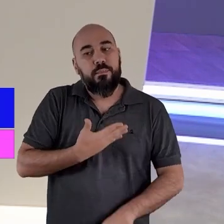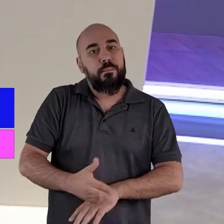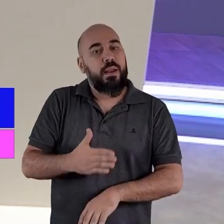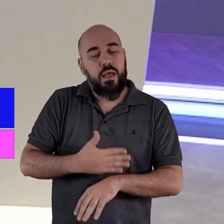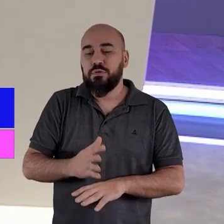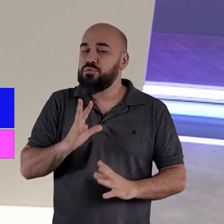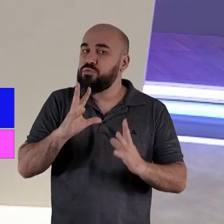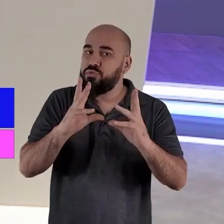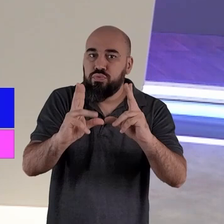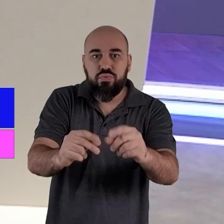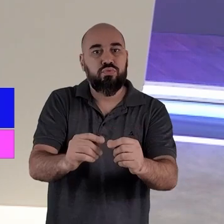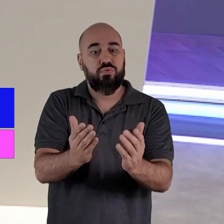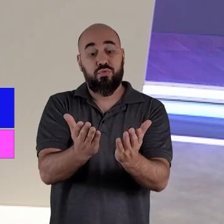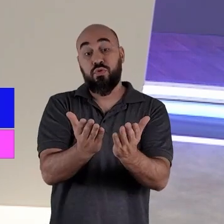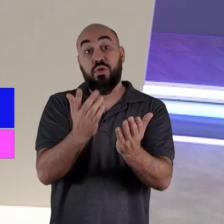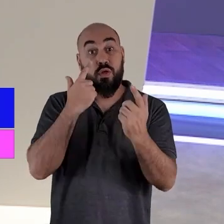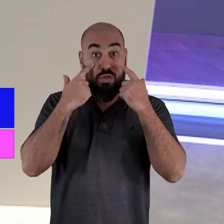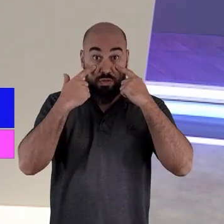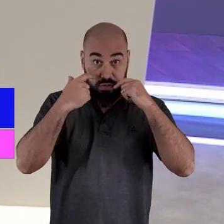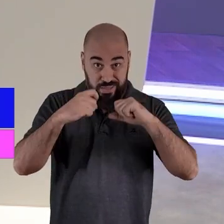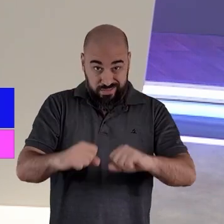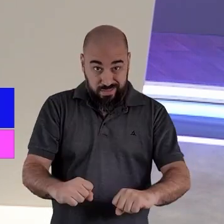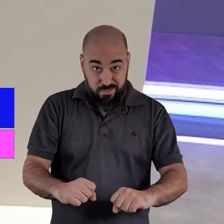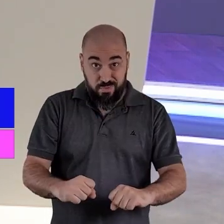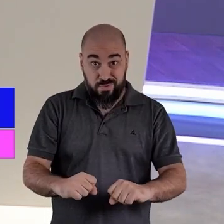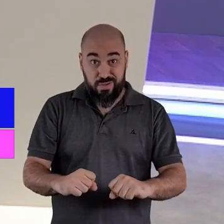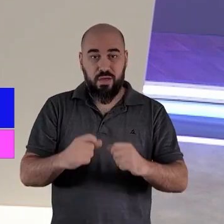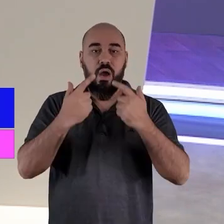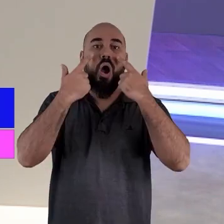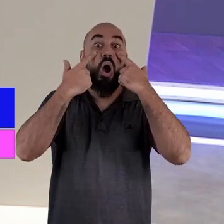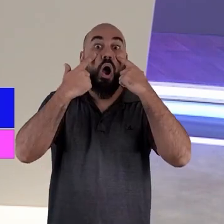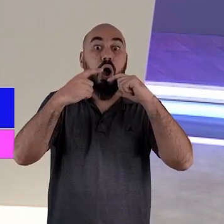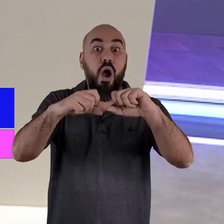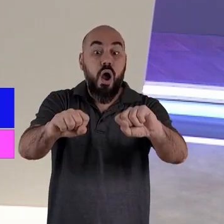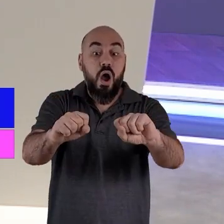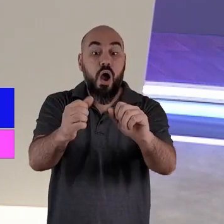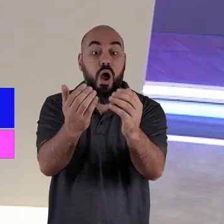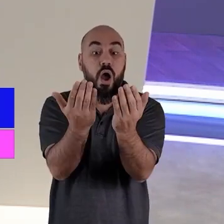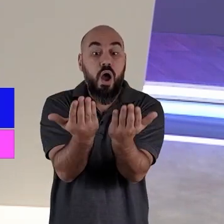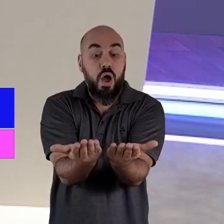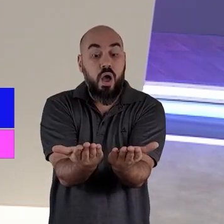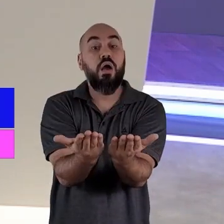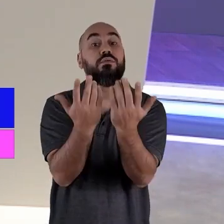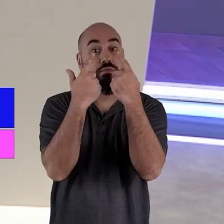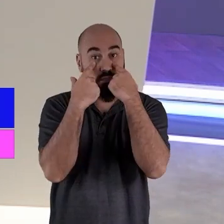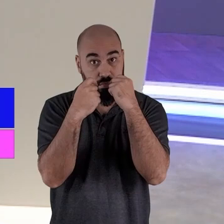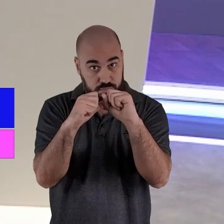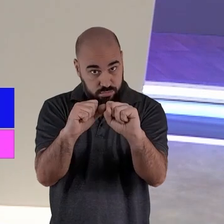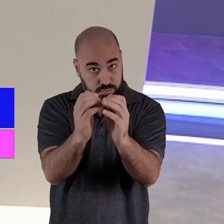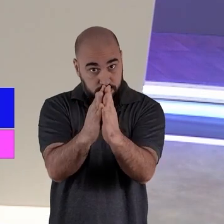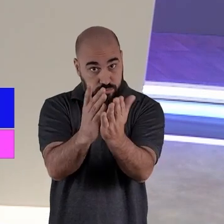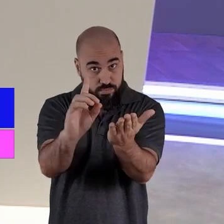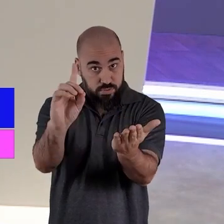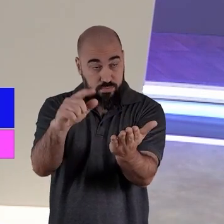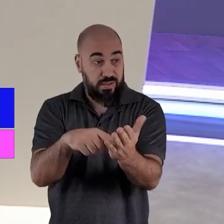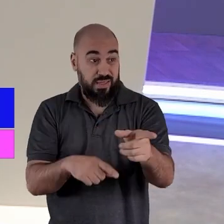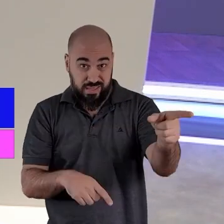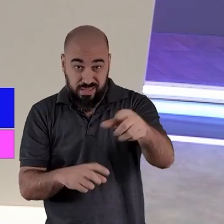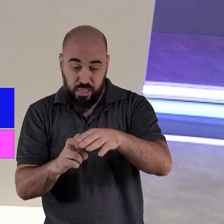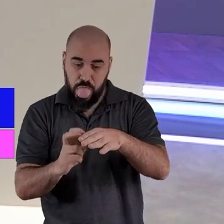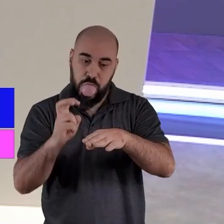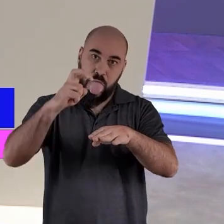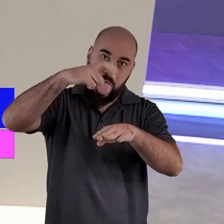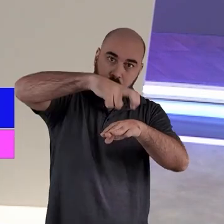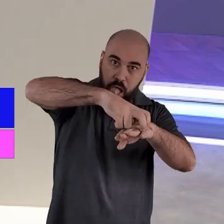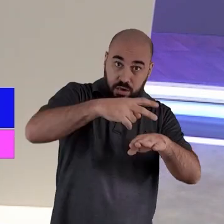As duas testemunhas que a besta do abismo luta contra é a Bíblia Sagrada. Os